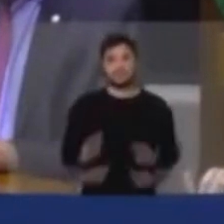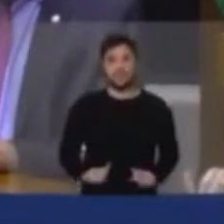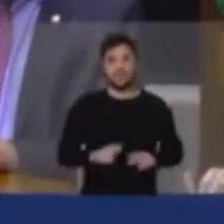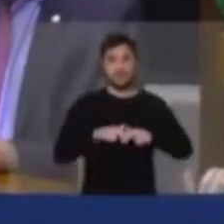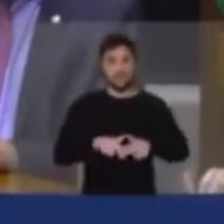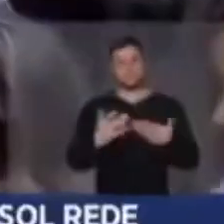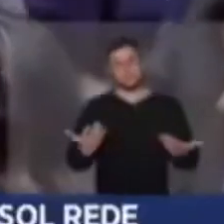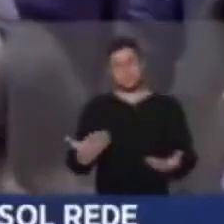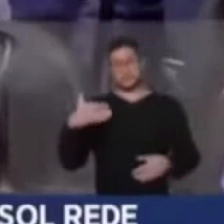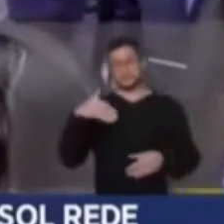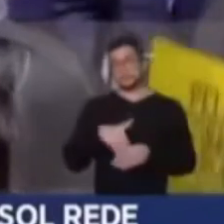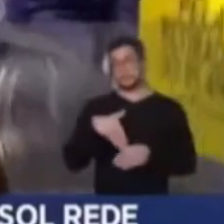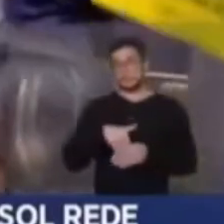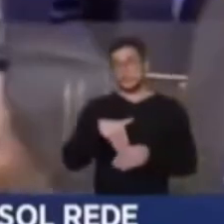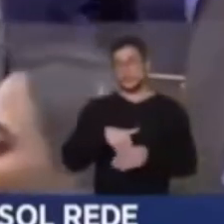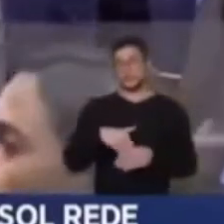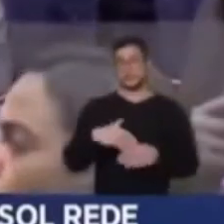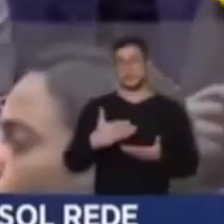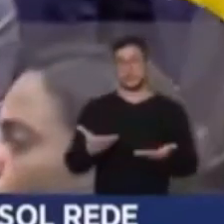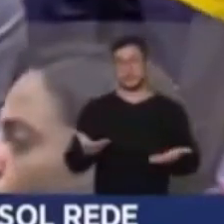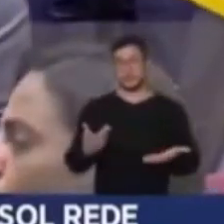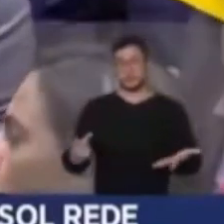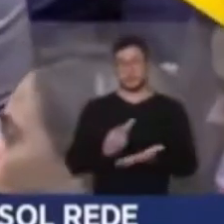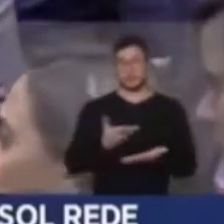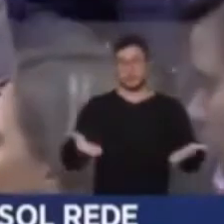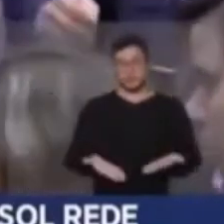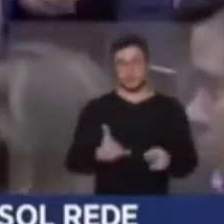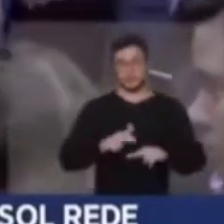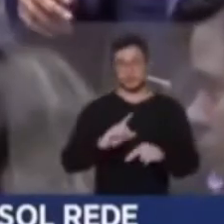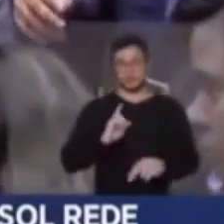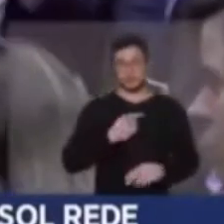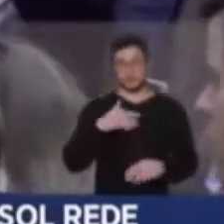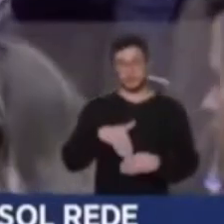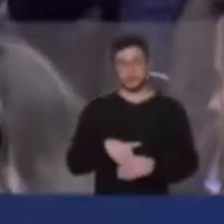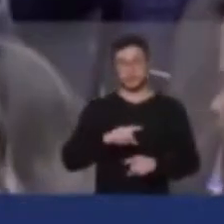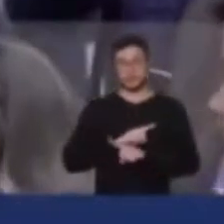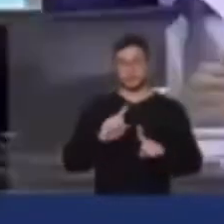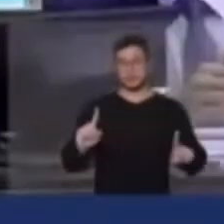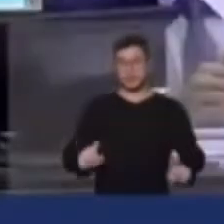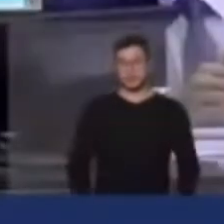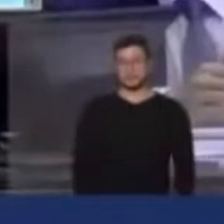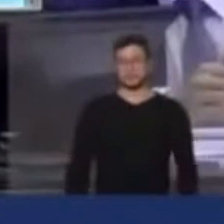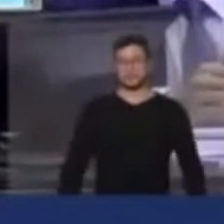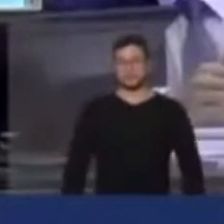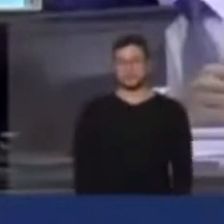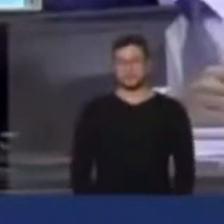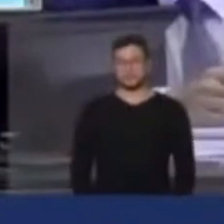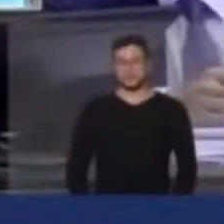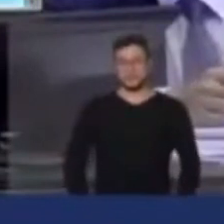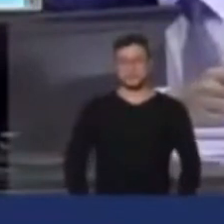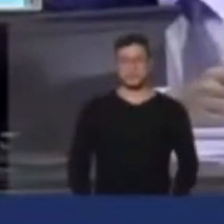ogronegócio, como se existisse essa diferenciação do ogronegócio, aquele fazendeirão grileiro que anda armado, que sai matando